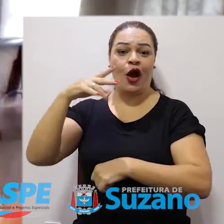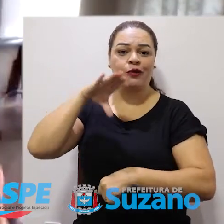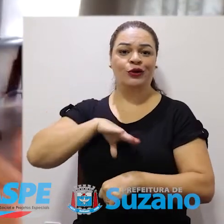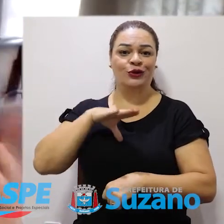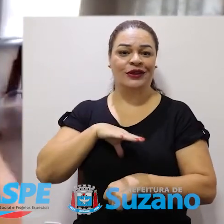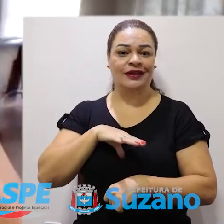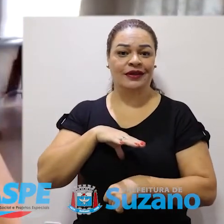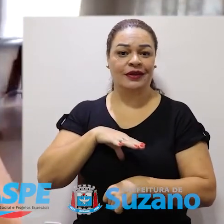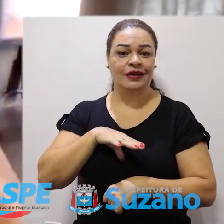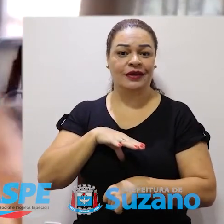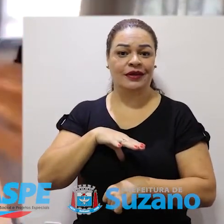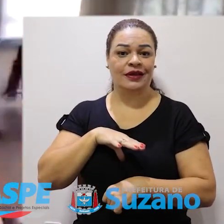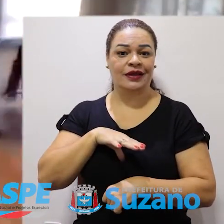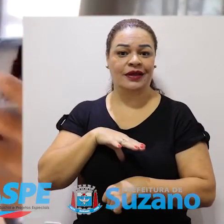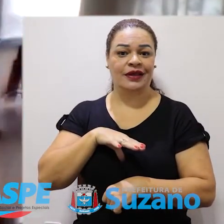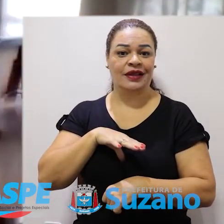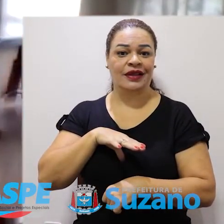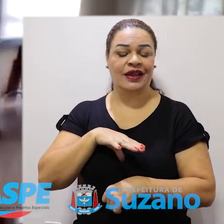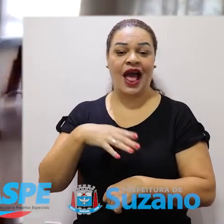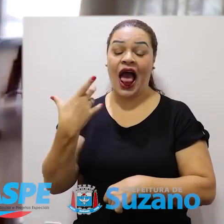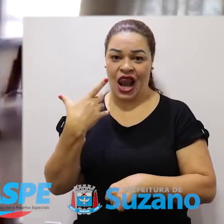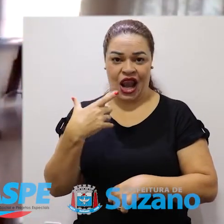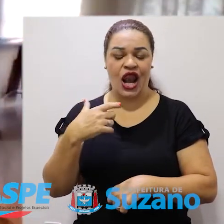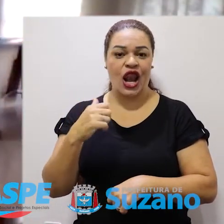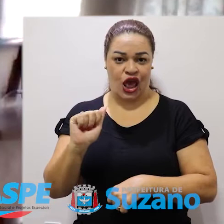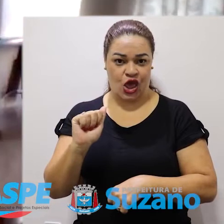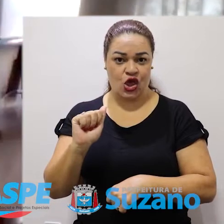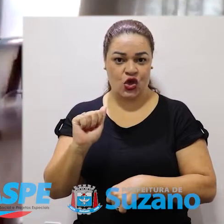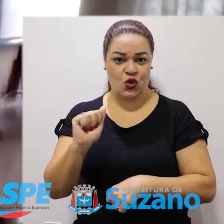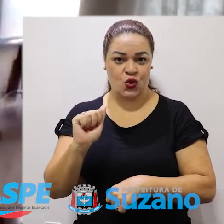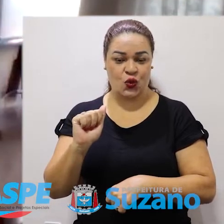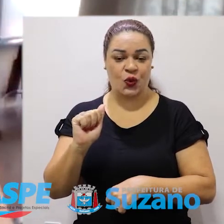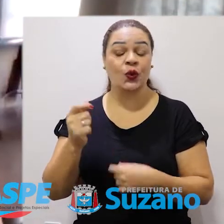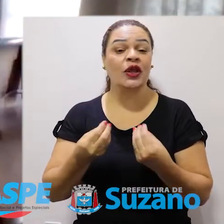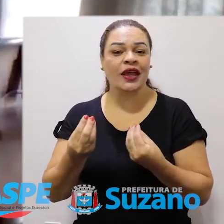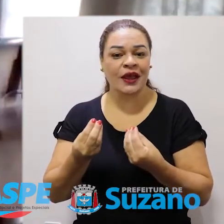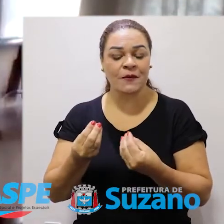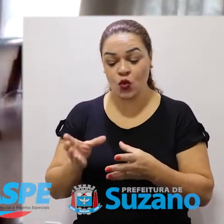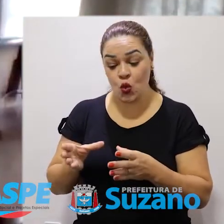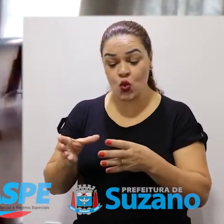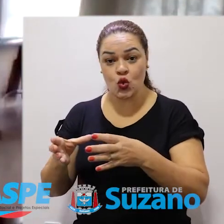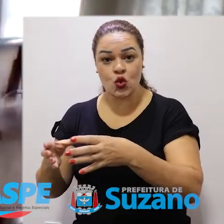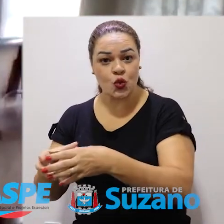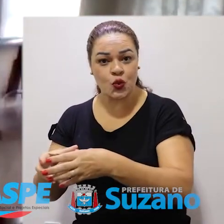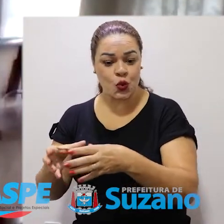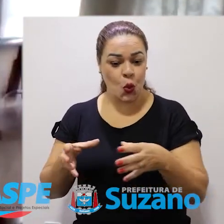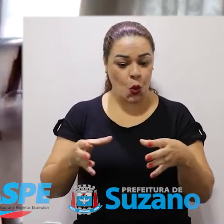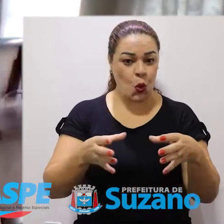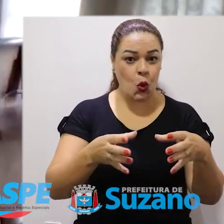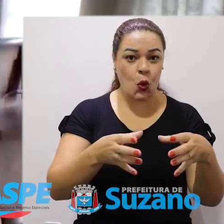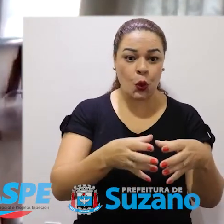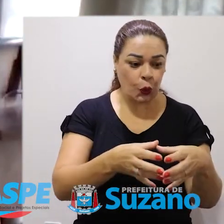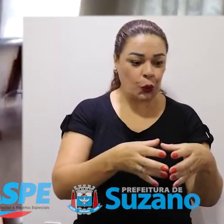Língua, e quando eu digo que a língua de sinais é uma língua e é um idioma, ela pressupõe exatamente isso. Um grupo específico